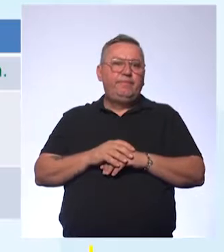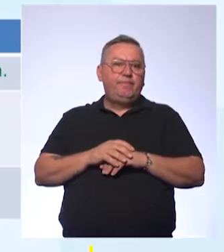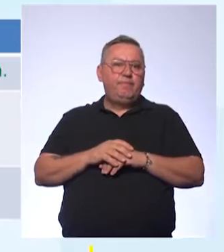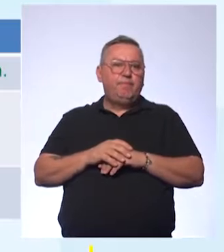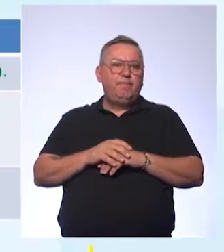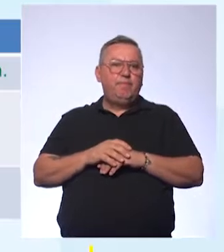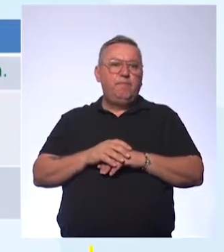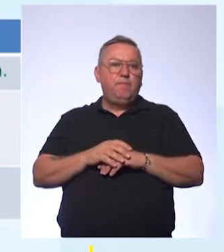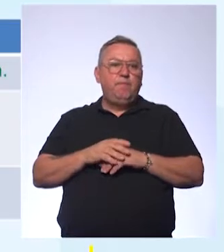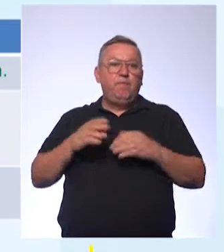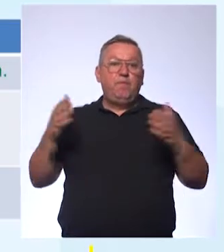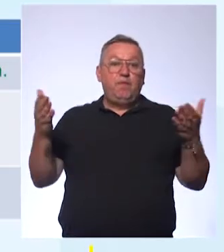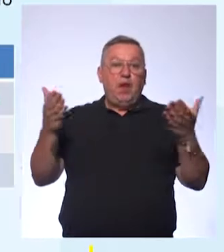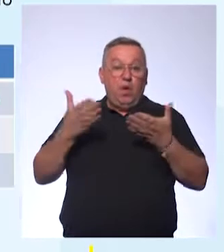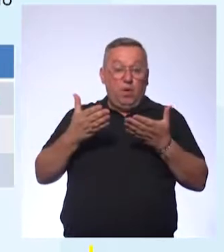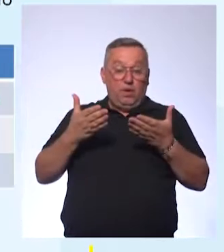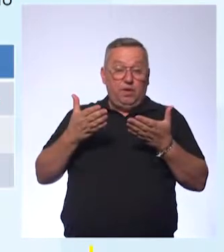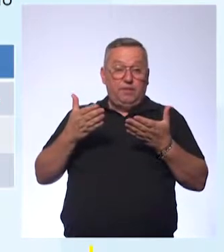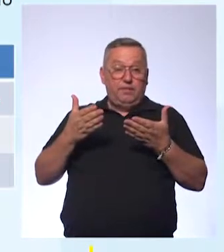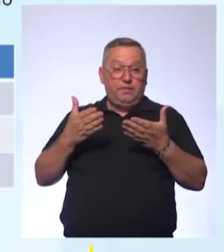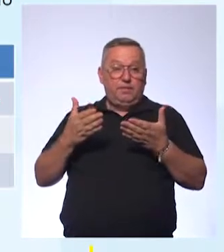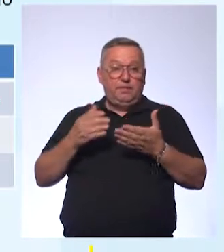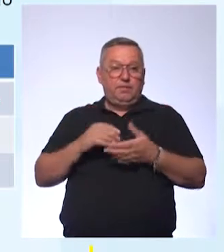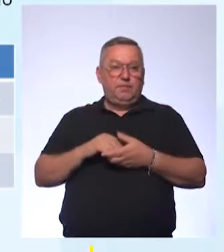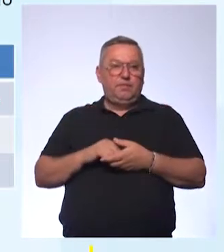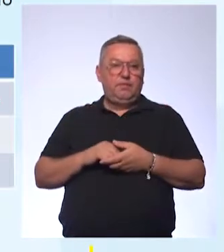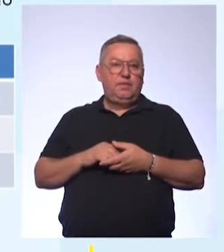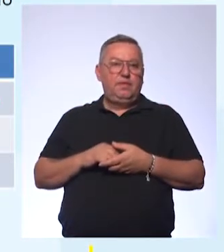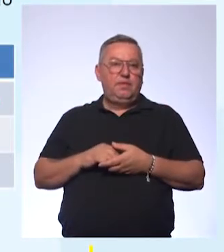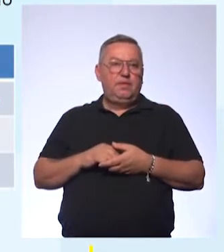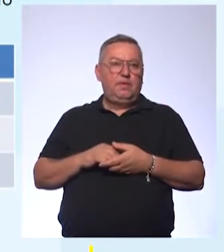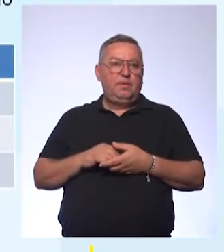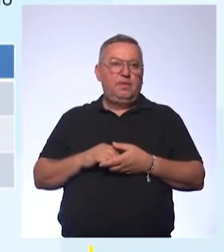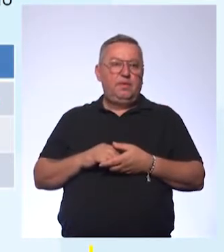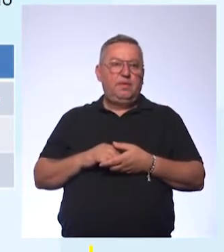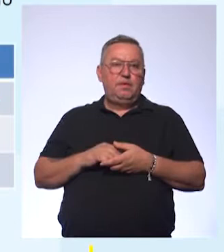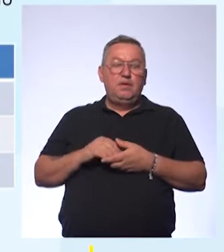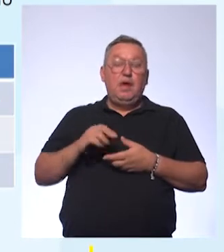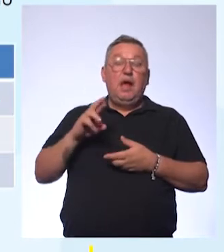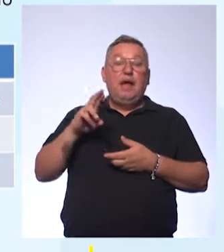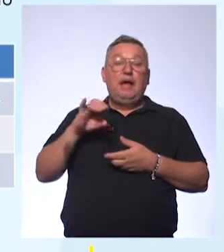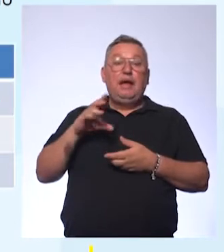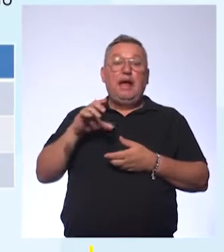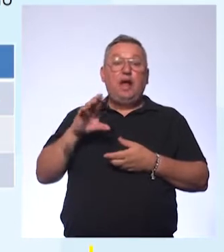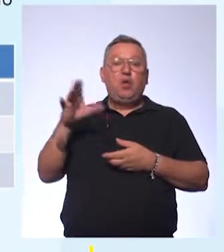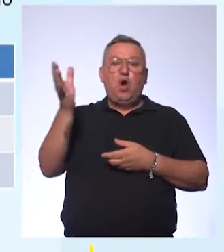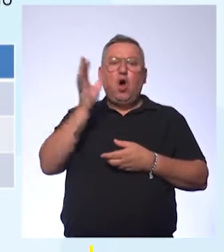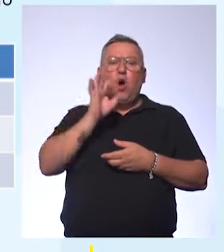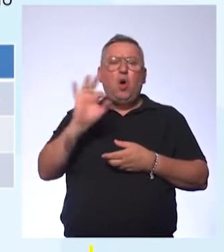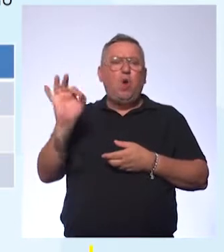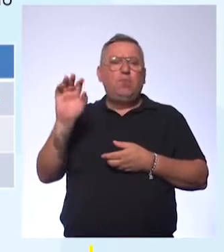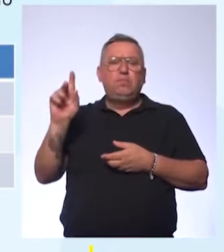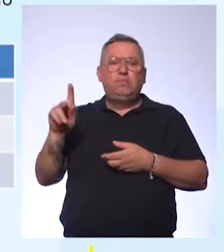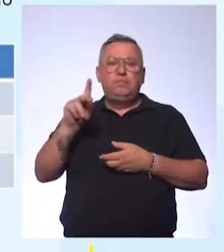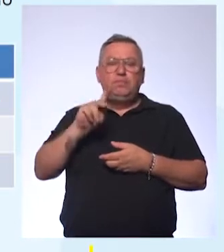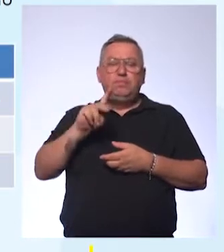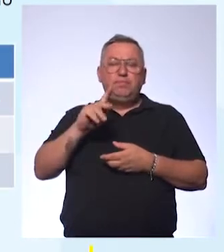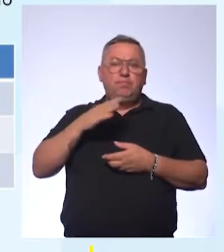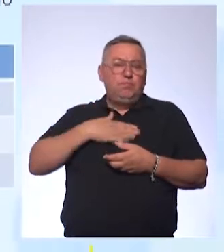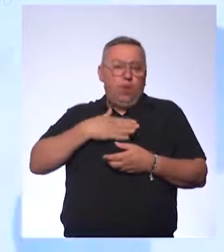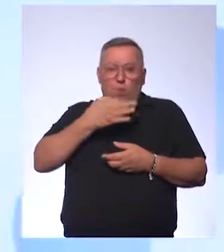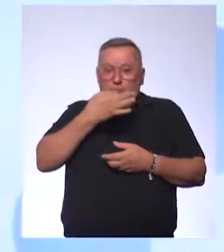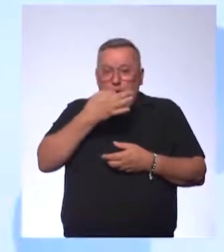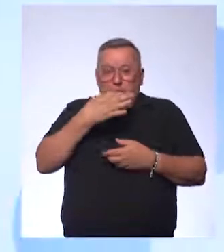ir. Agora, se eu digo, melhor não, porque aí eu ponho tudo de uma vez. Ricardo é um excelente professor, isso, na verdade, é a impressão